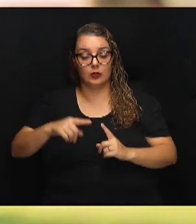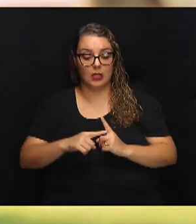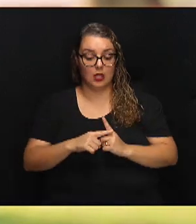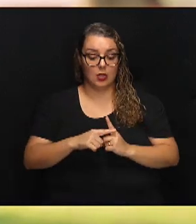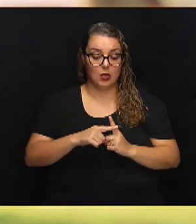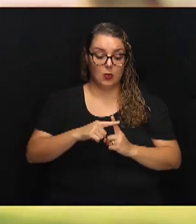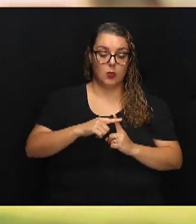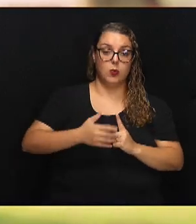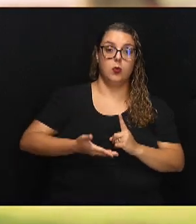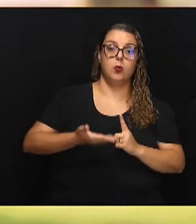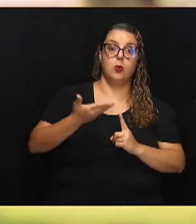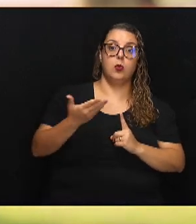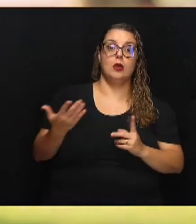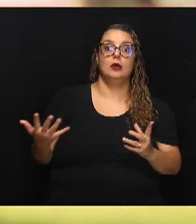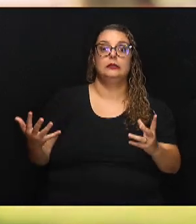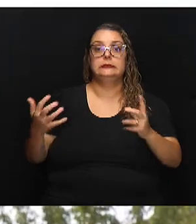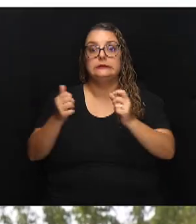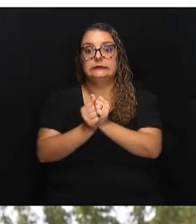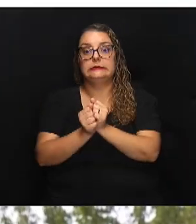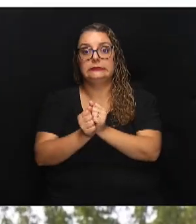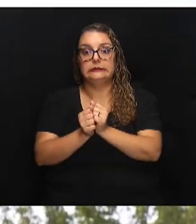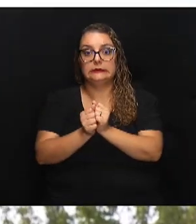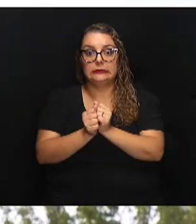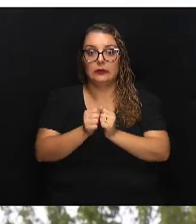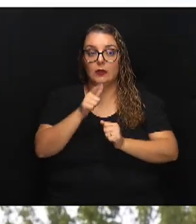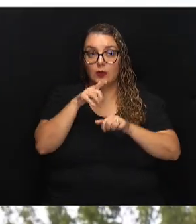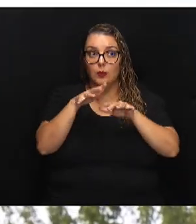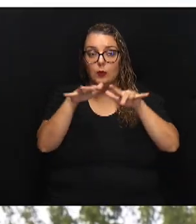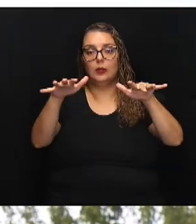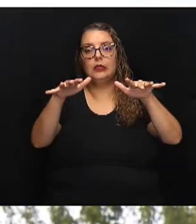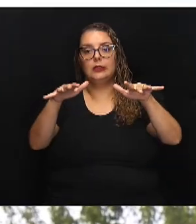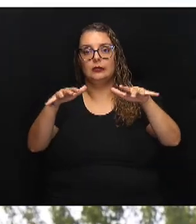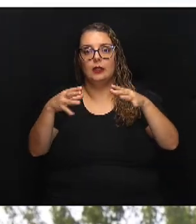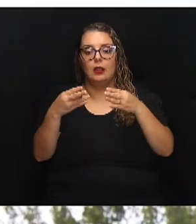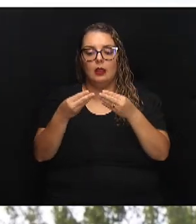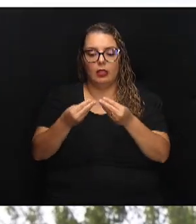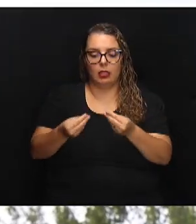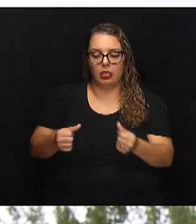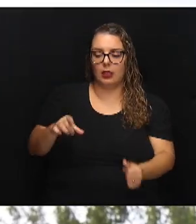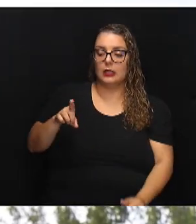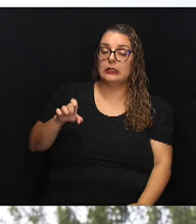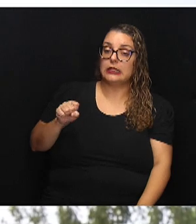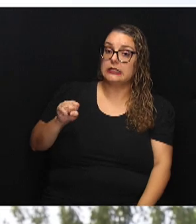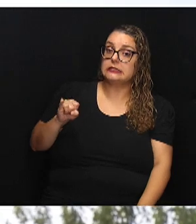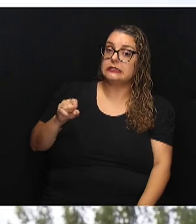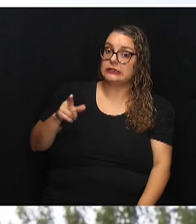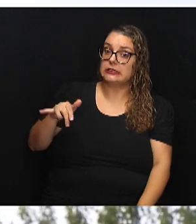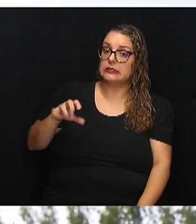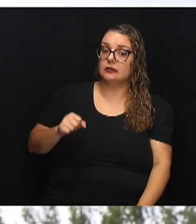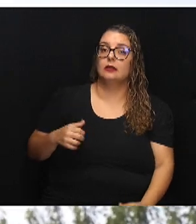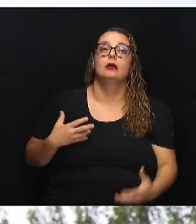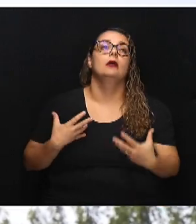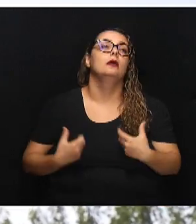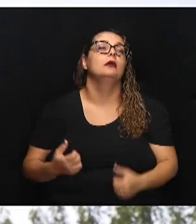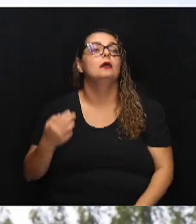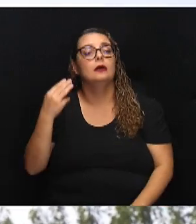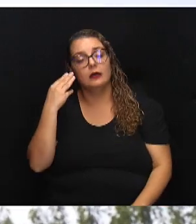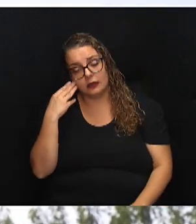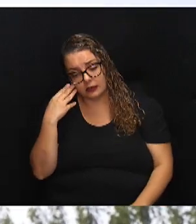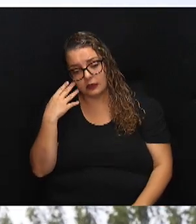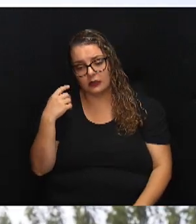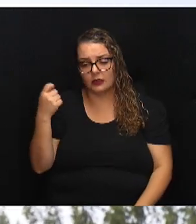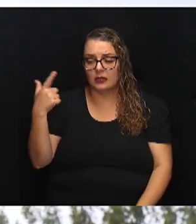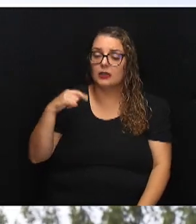temperatura se combina com a alta umidade, o que pode levar à desidratação, exaustão física e mental,